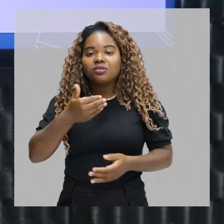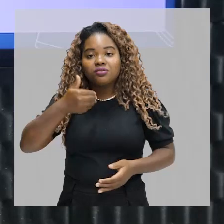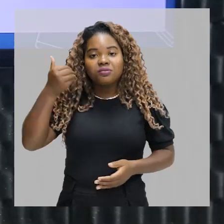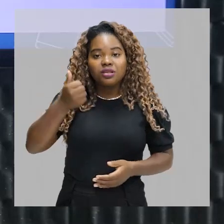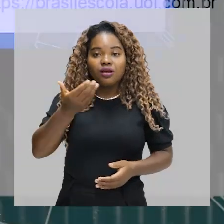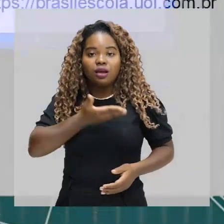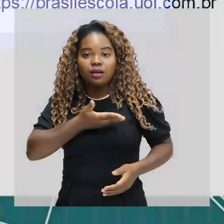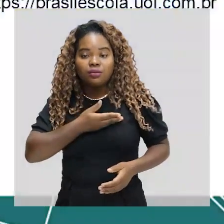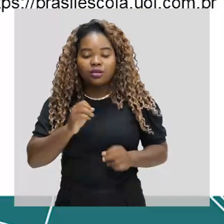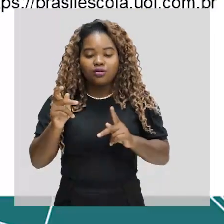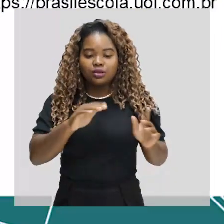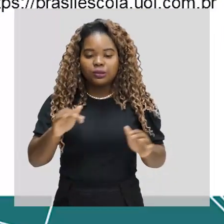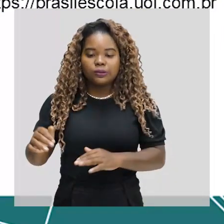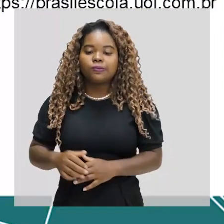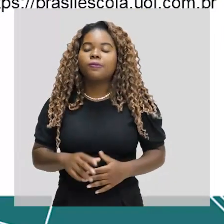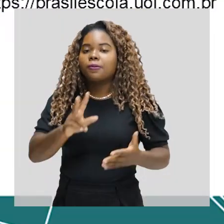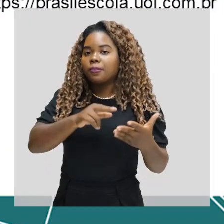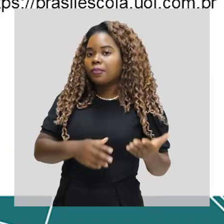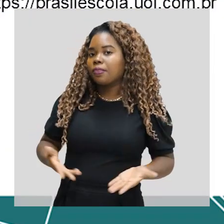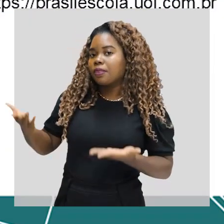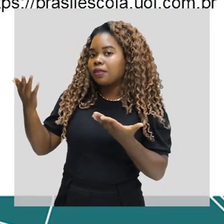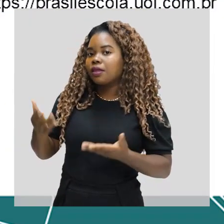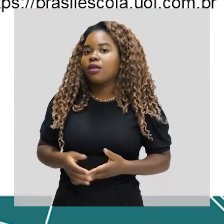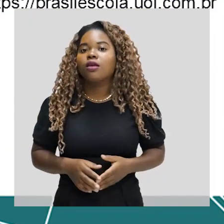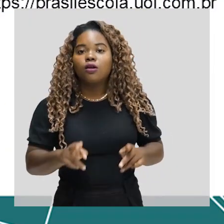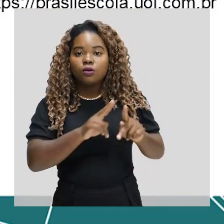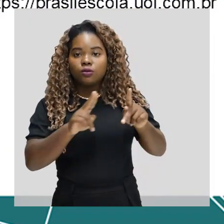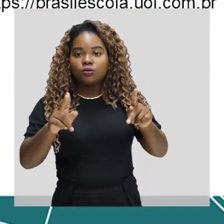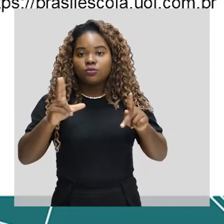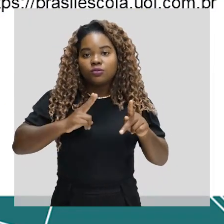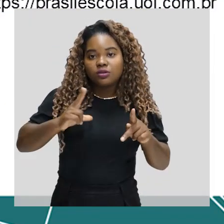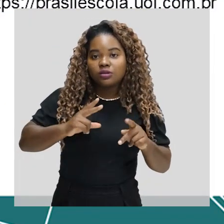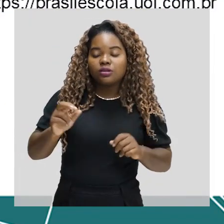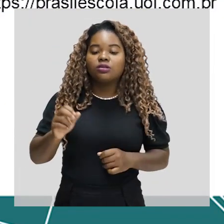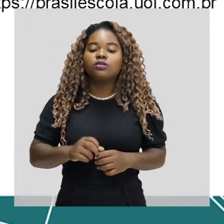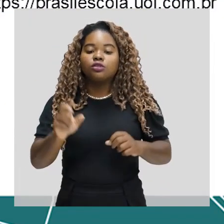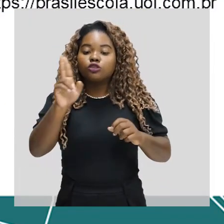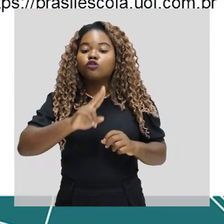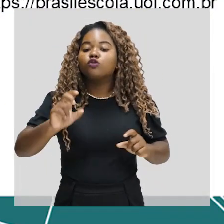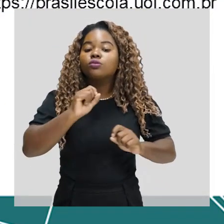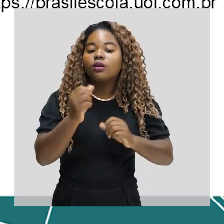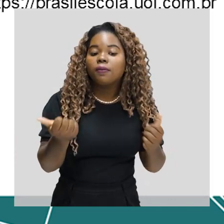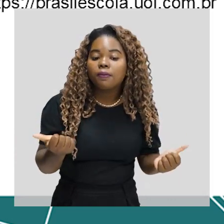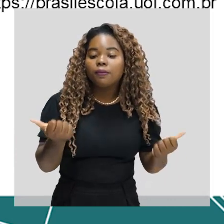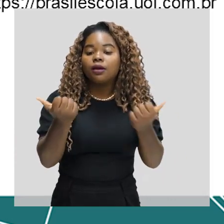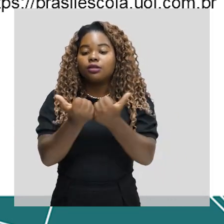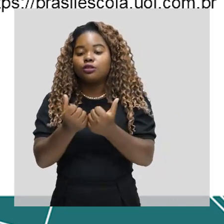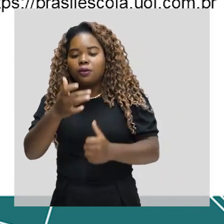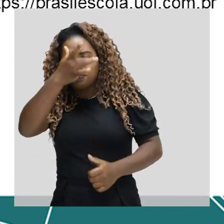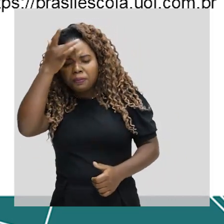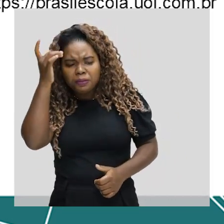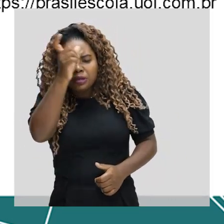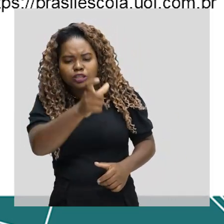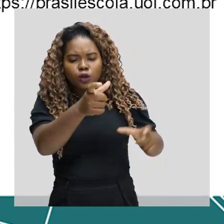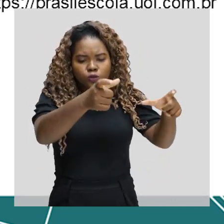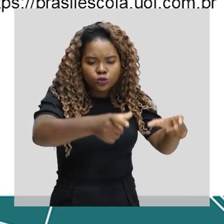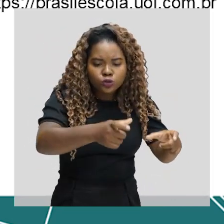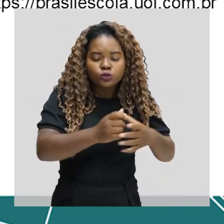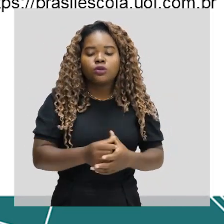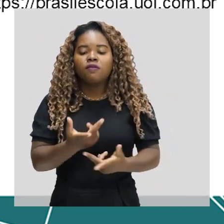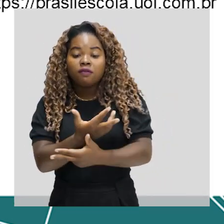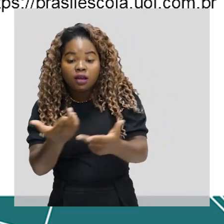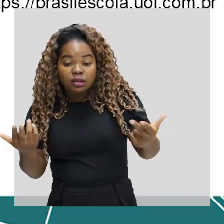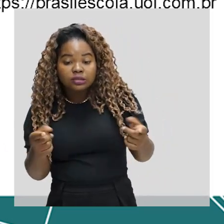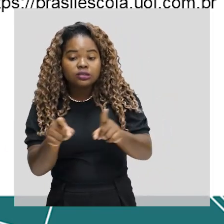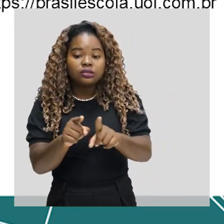melhor amiga. Os pronomes pessoais, especificamente, são usados para substituir pessoas, lugares,